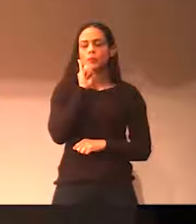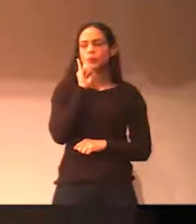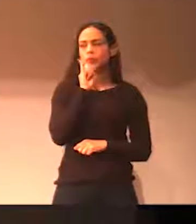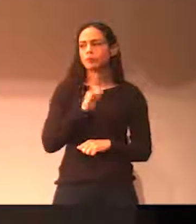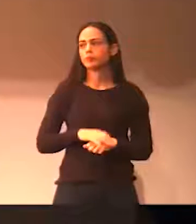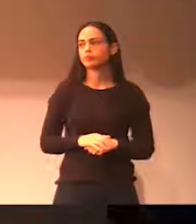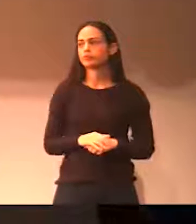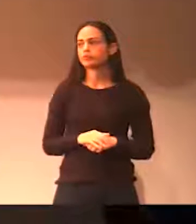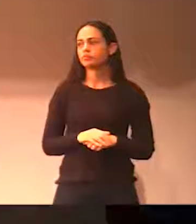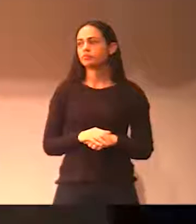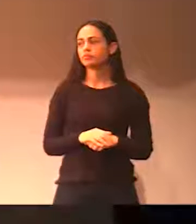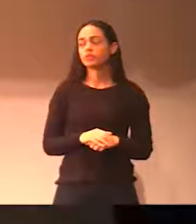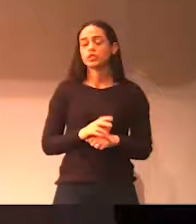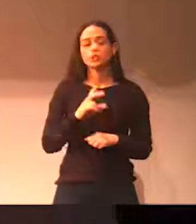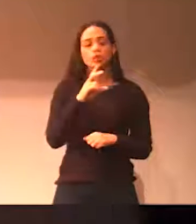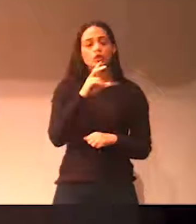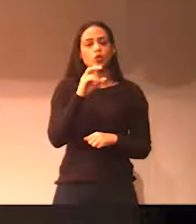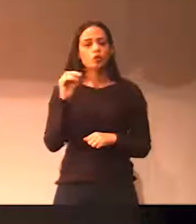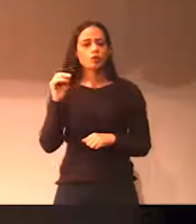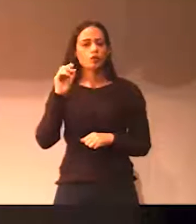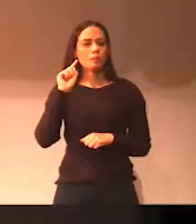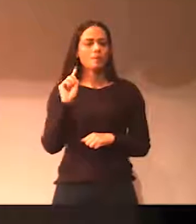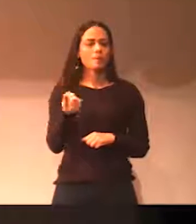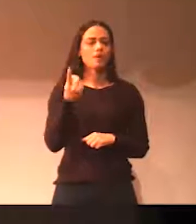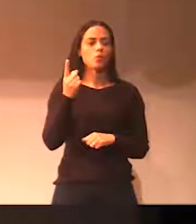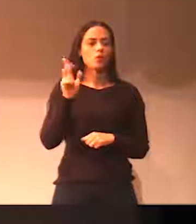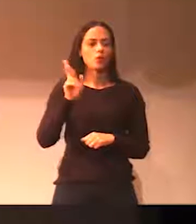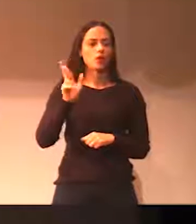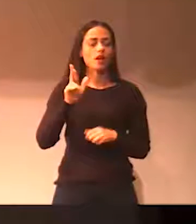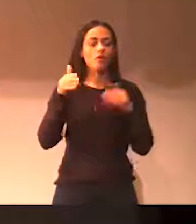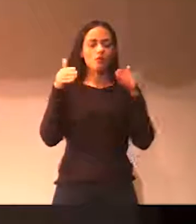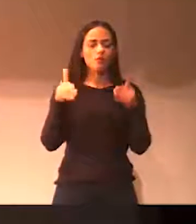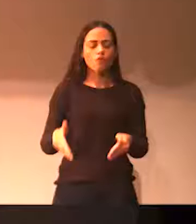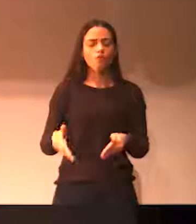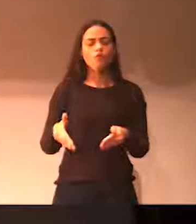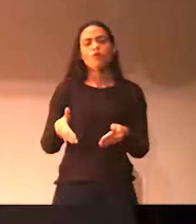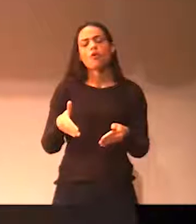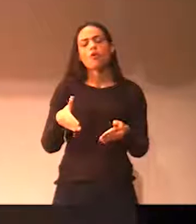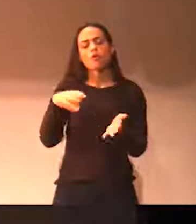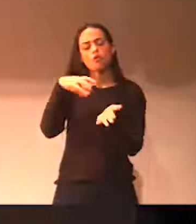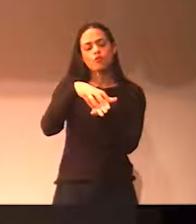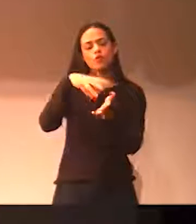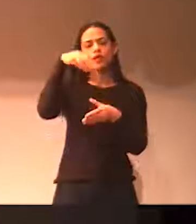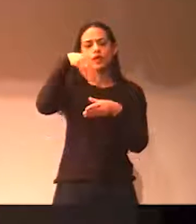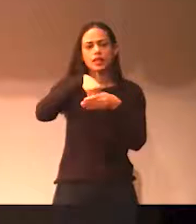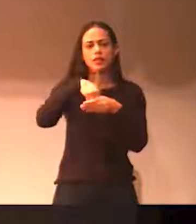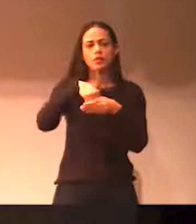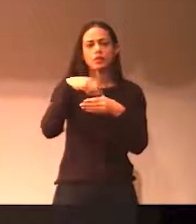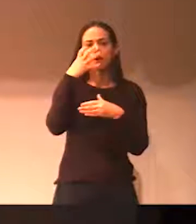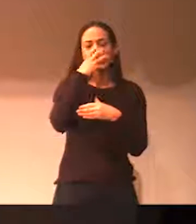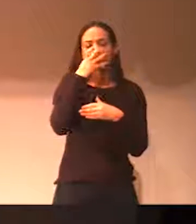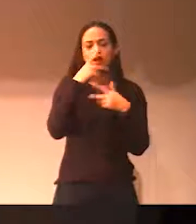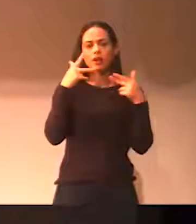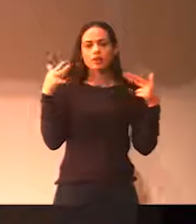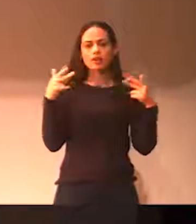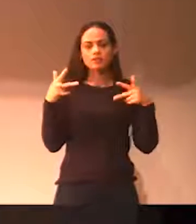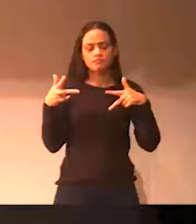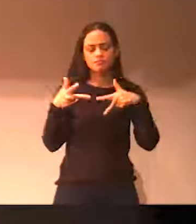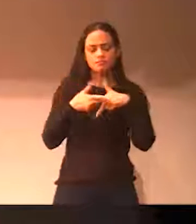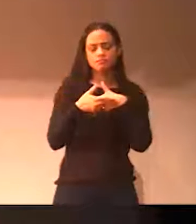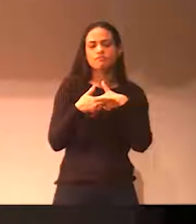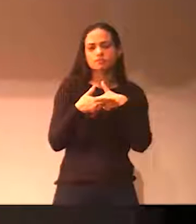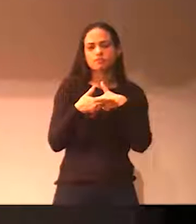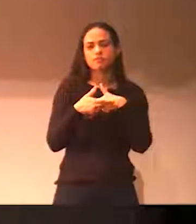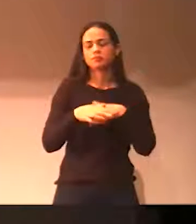Em vez de mandar R$200 mil para Vinhedo para fazer castração nas clínicas, eles vão mandar R$200 mil para Vinhedo montar uma